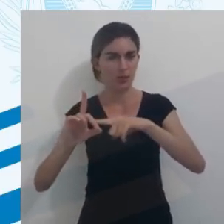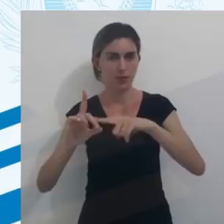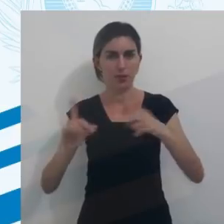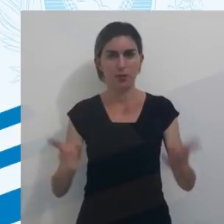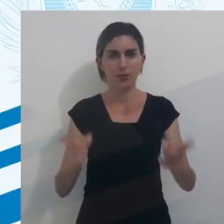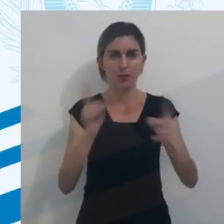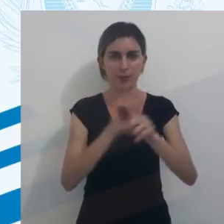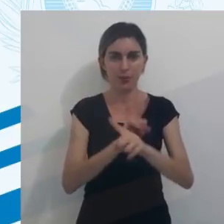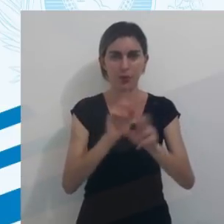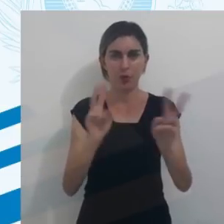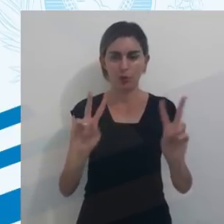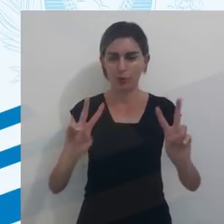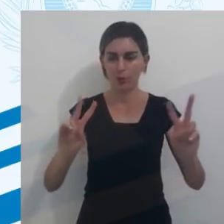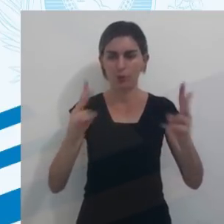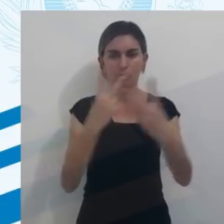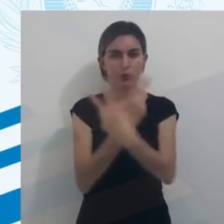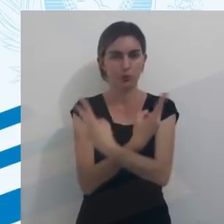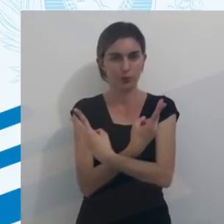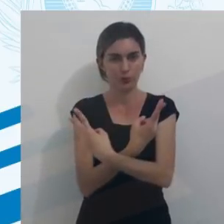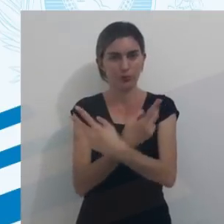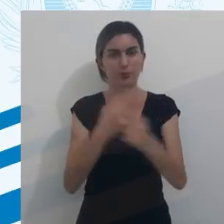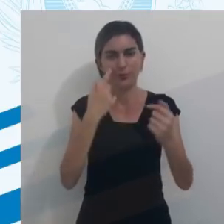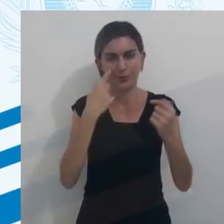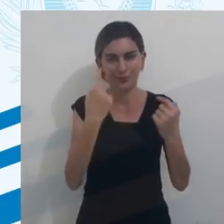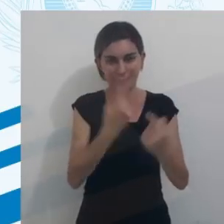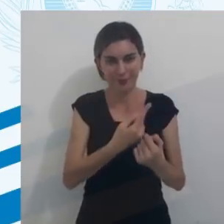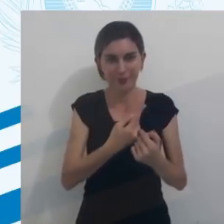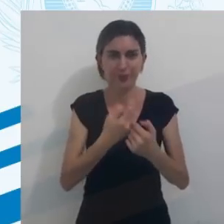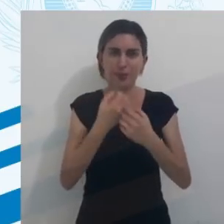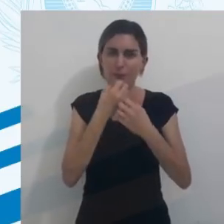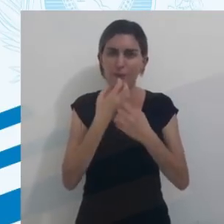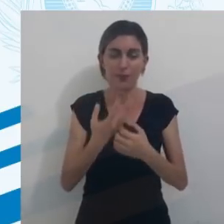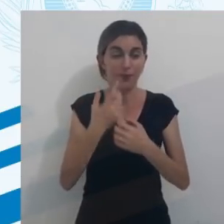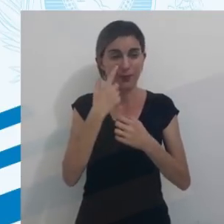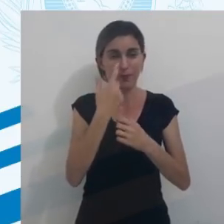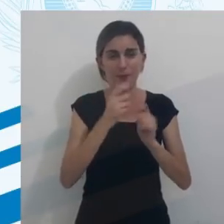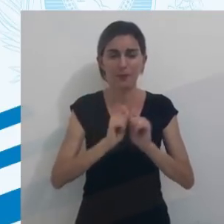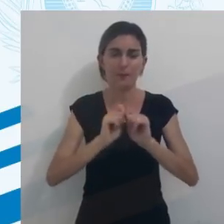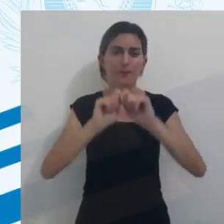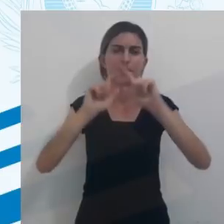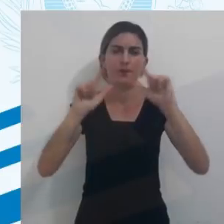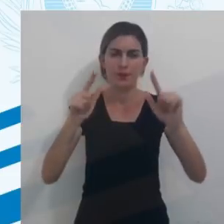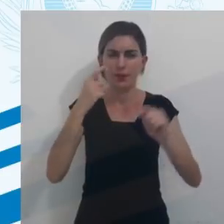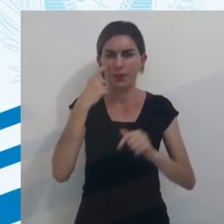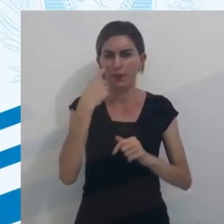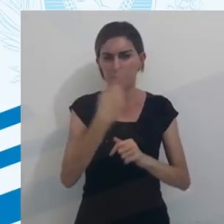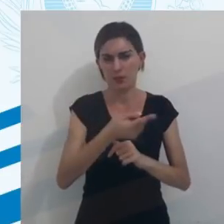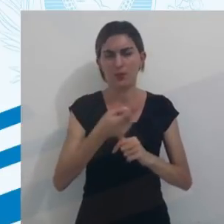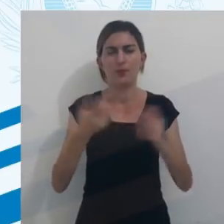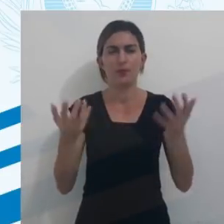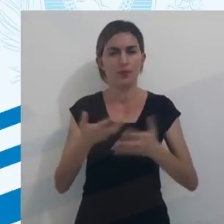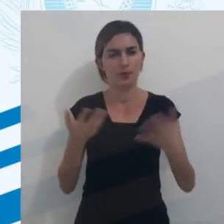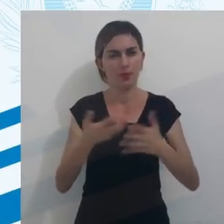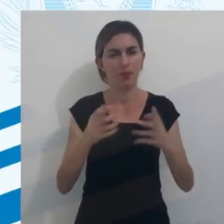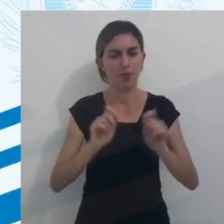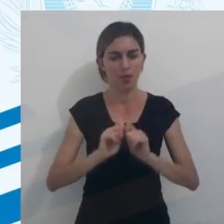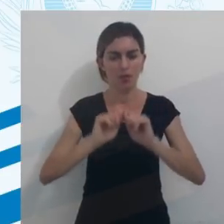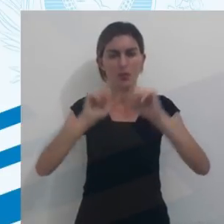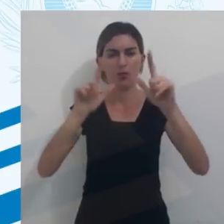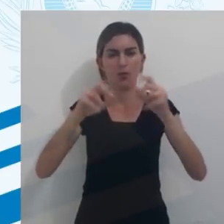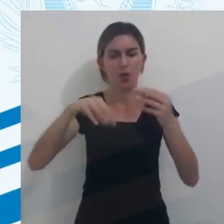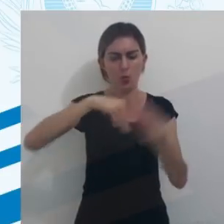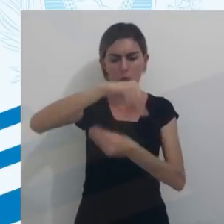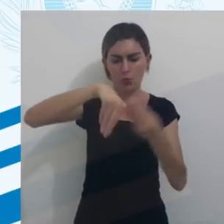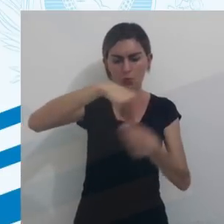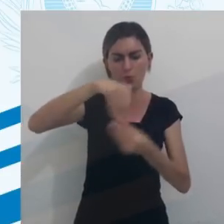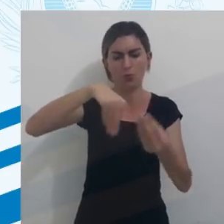uma dupla troca. Bom, pessoal, essa imagem que vocês irão ver agora é uma imagem de reações